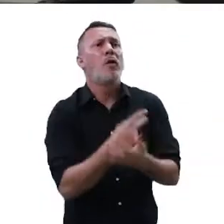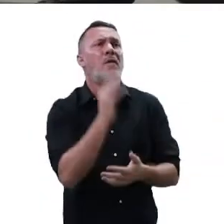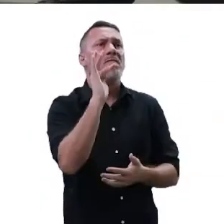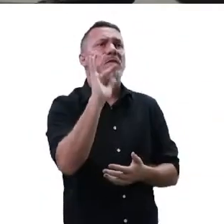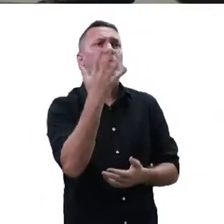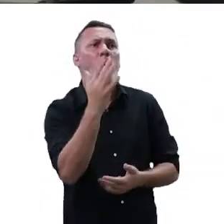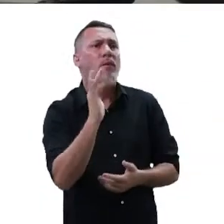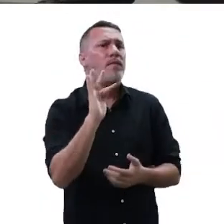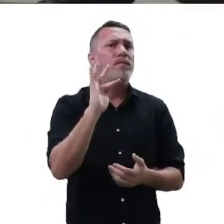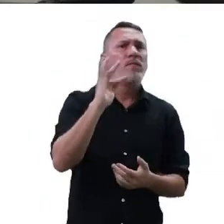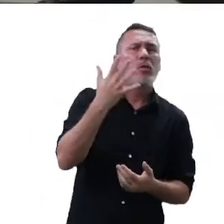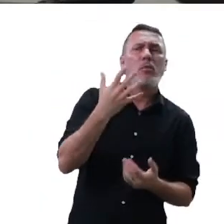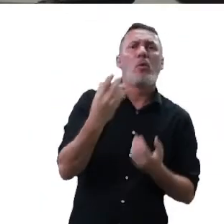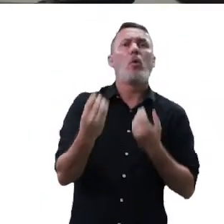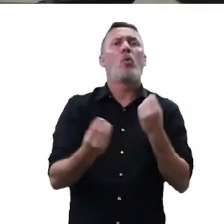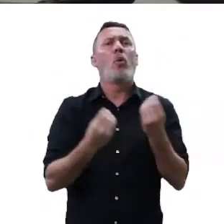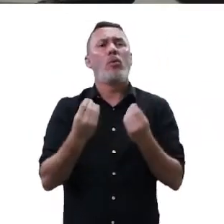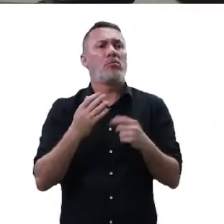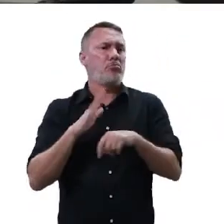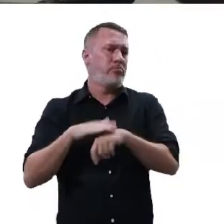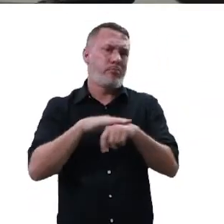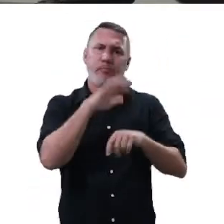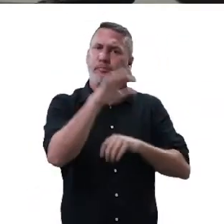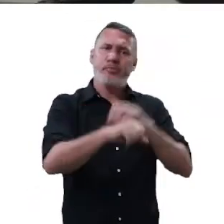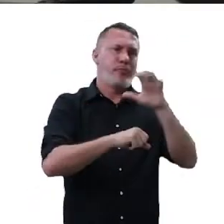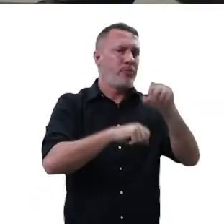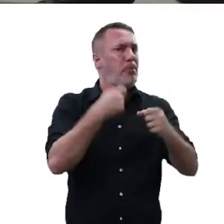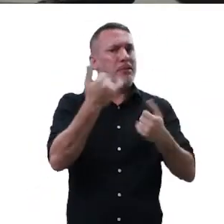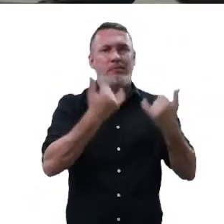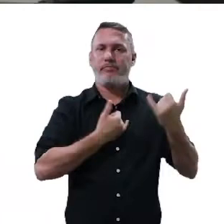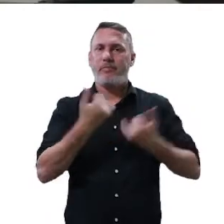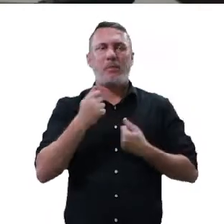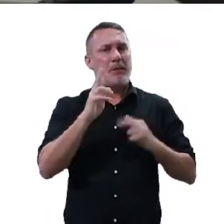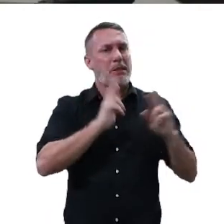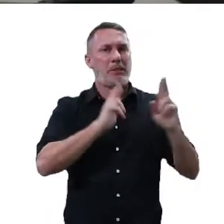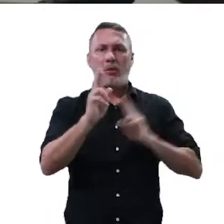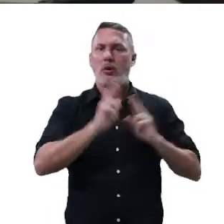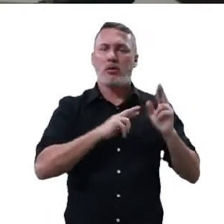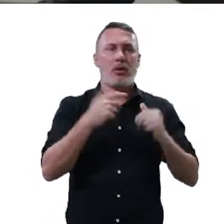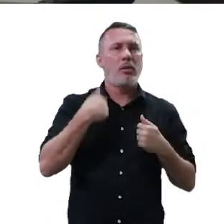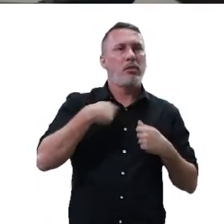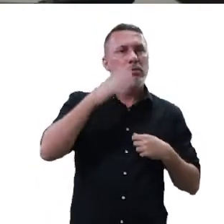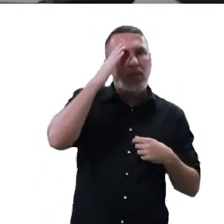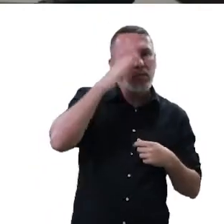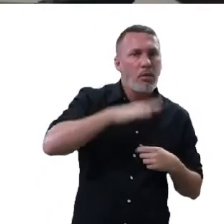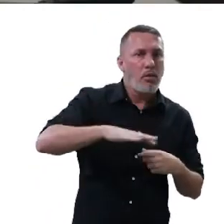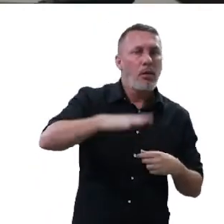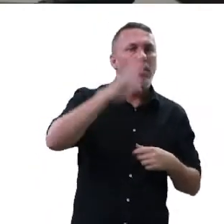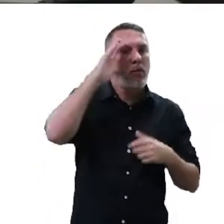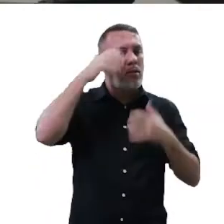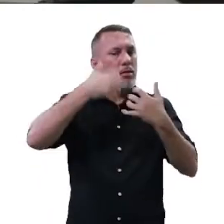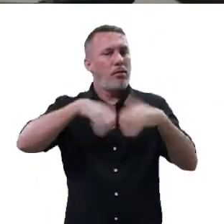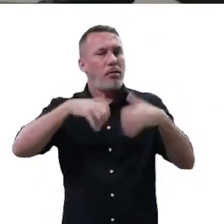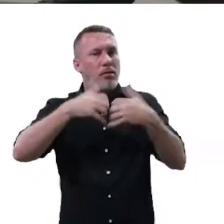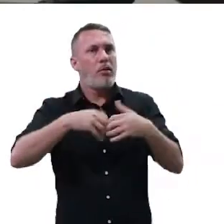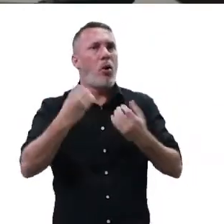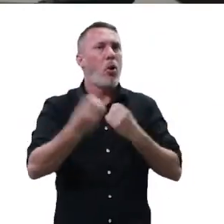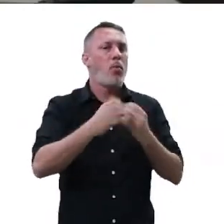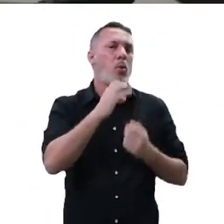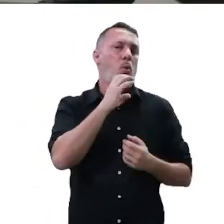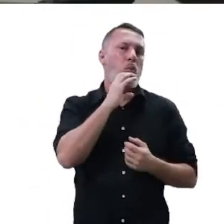agora buscar nossas próprias explicações, né? É basicamente isso que está acontecendo nesse momento